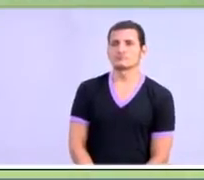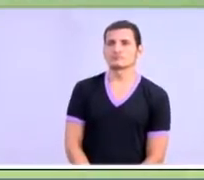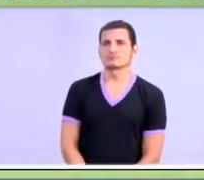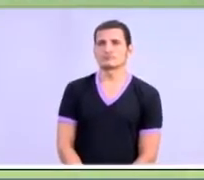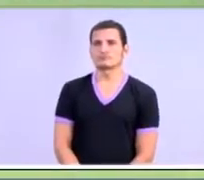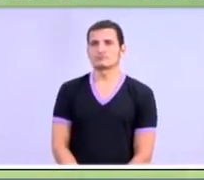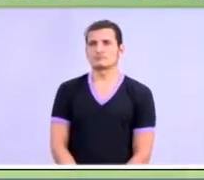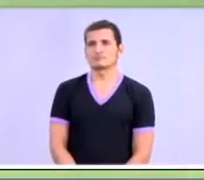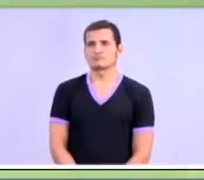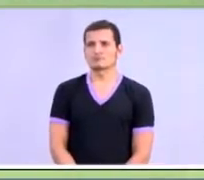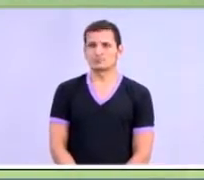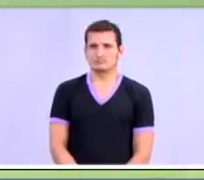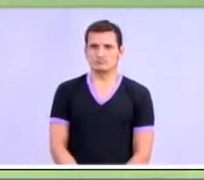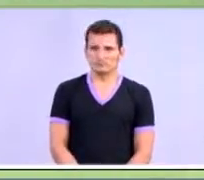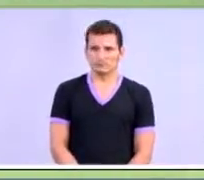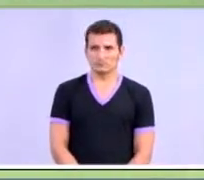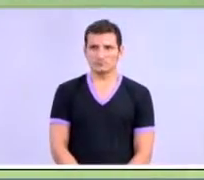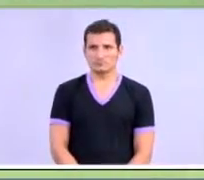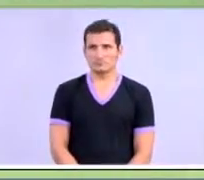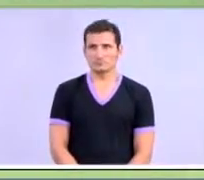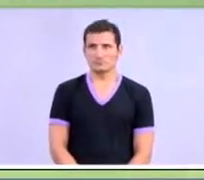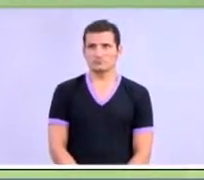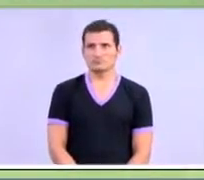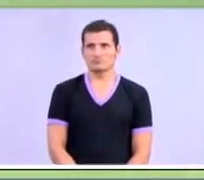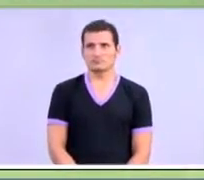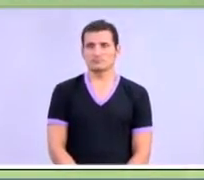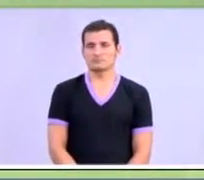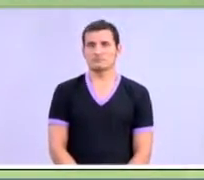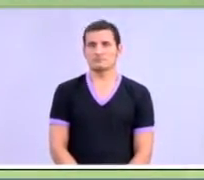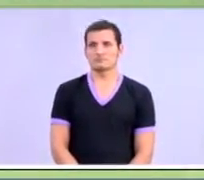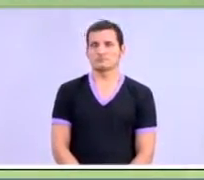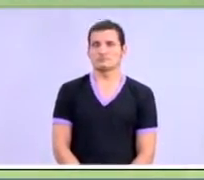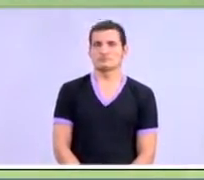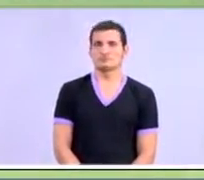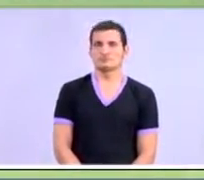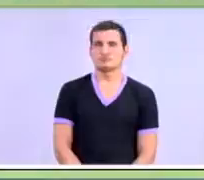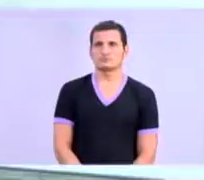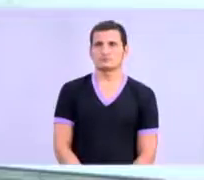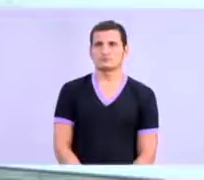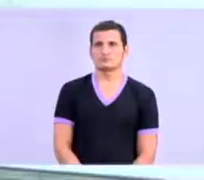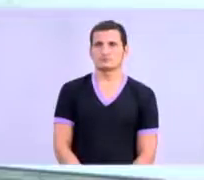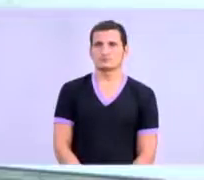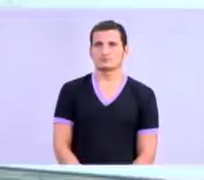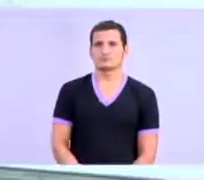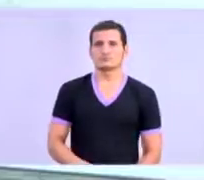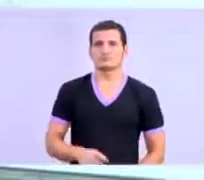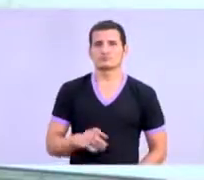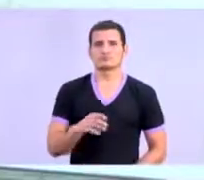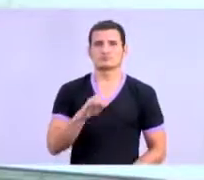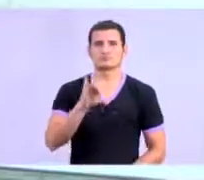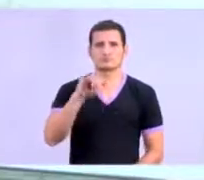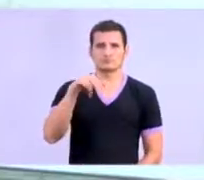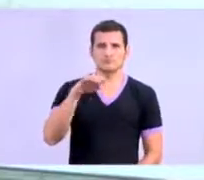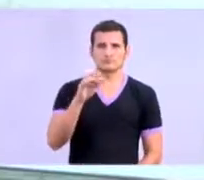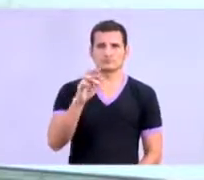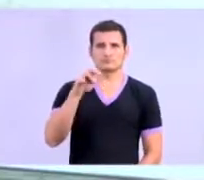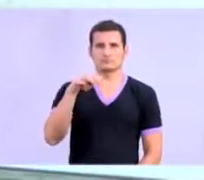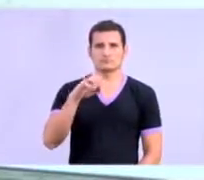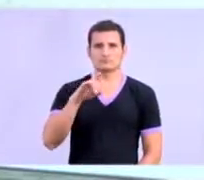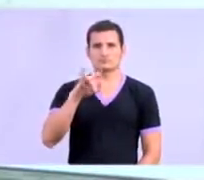mas vamos entender um pouquinho mais para que eles funcionam aí, reforçar, né, o seu funcionamento, que eles são